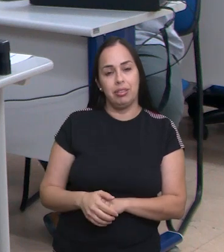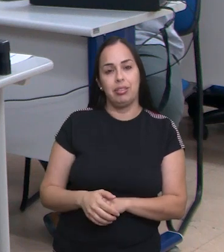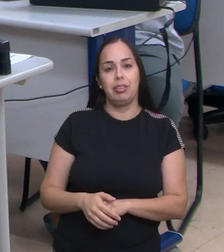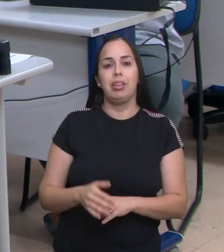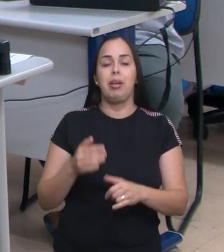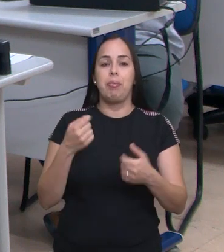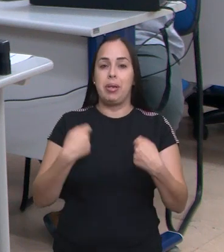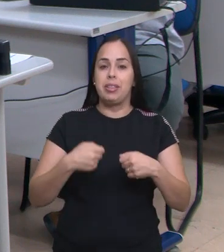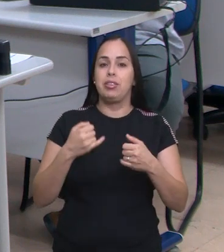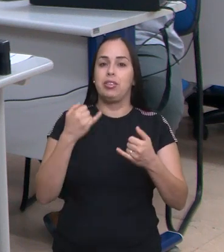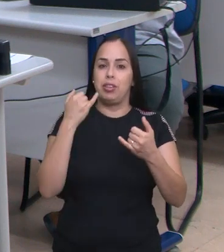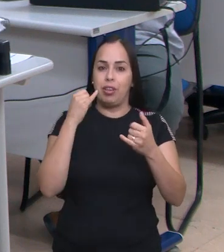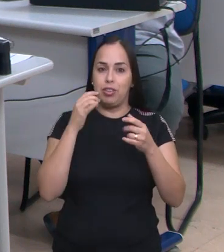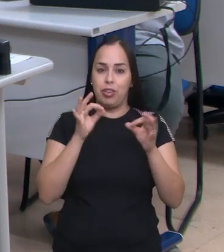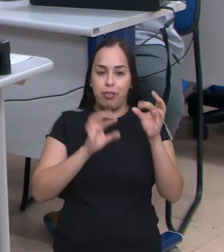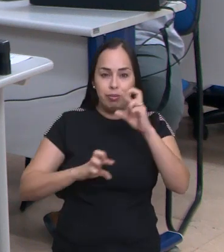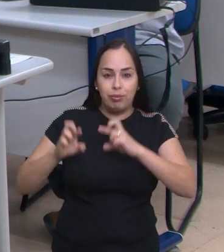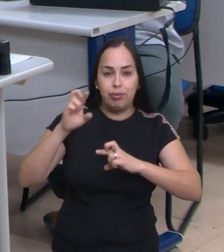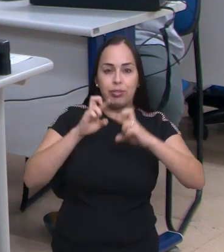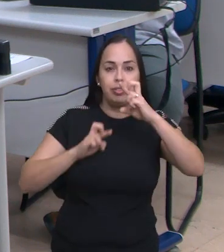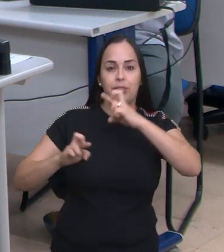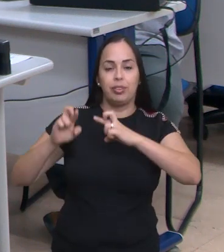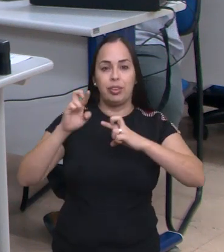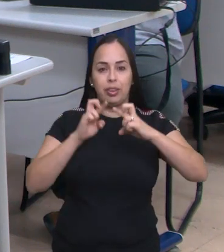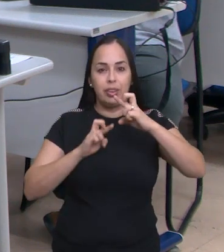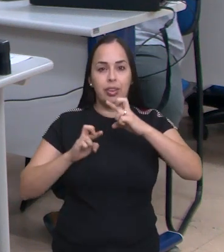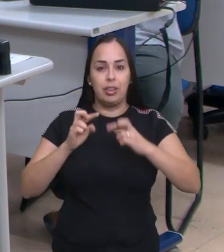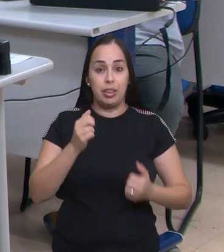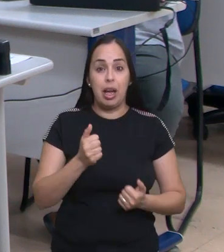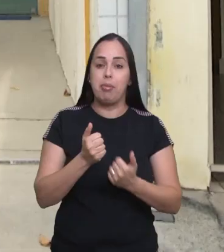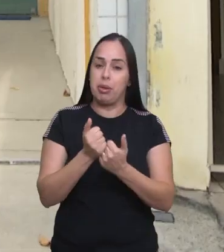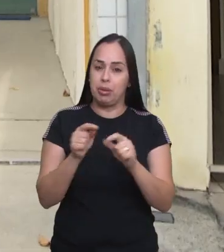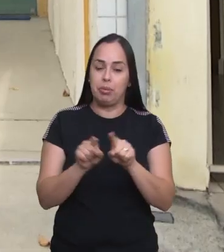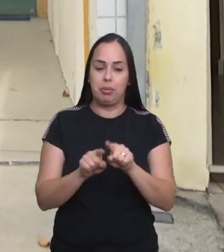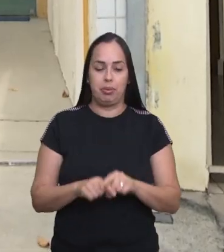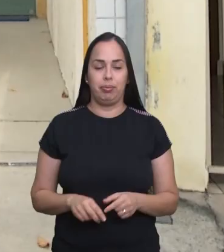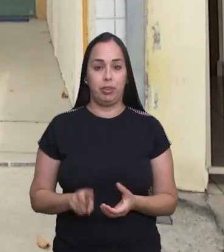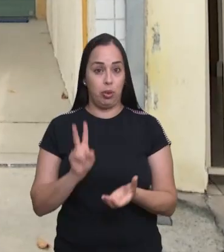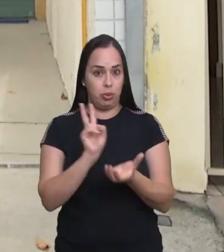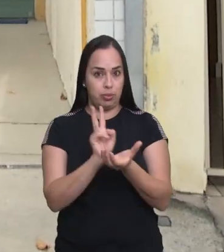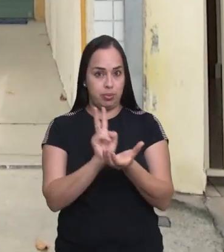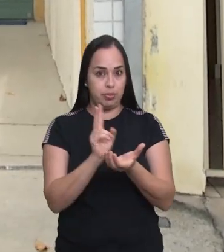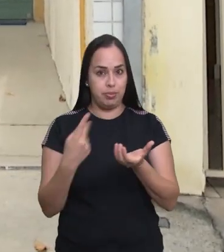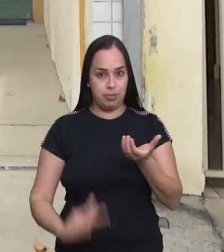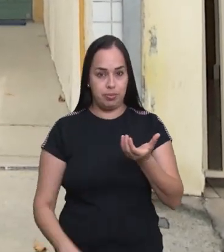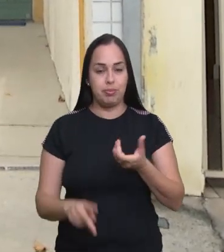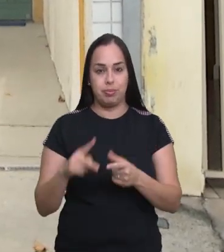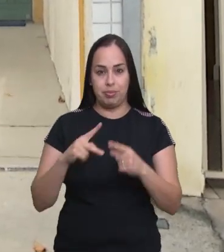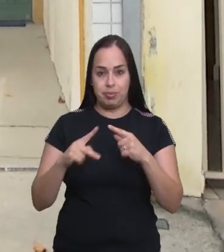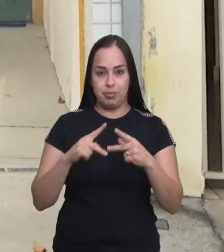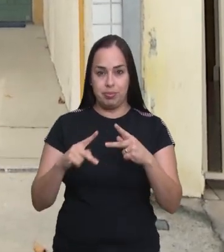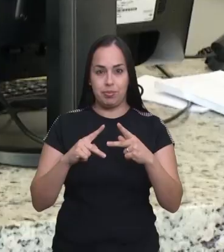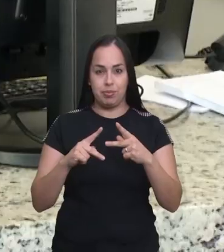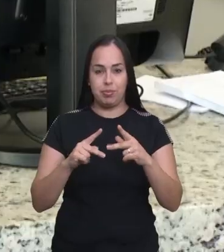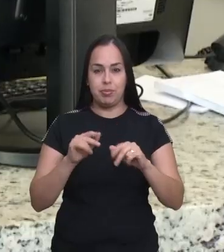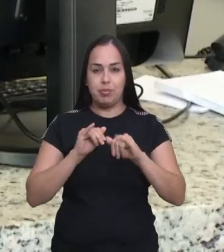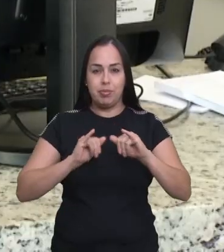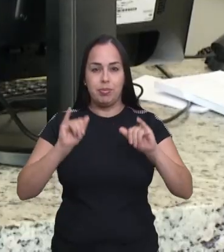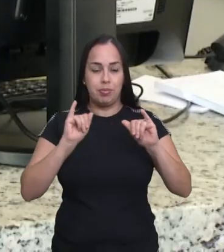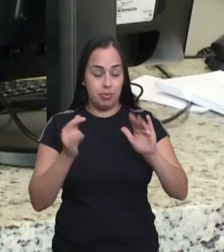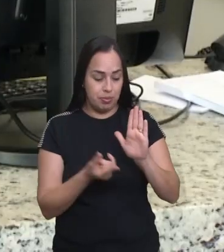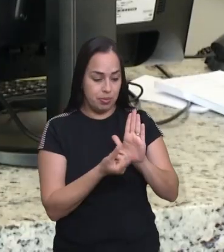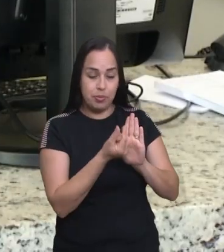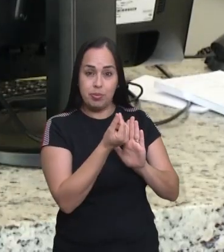prevenção, fiscalização e apoio dos órgãos de segurança. O Conselho Tutelar de São José dos Campos